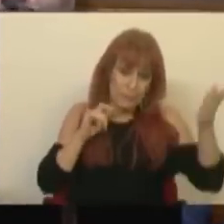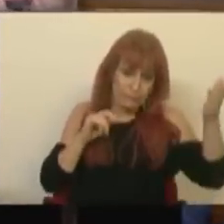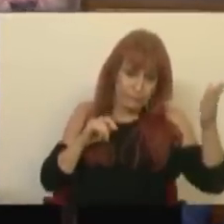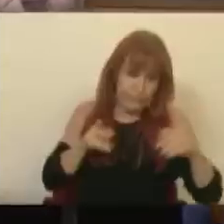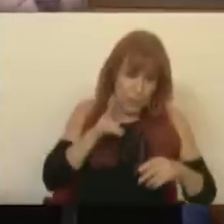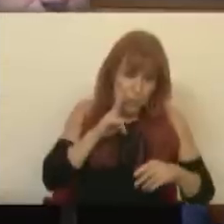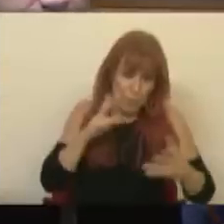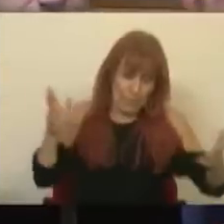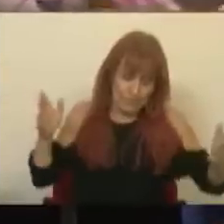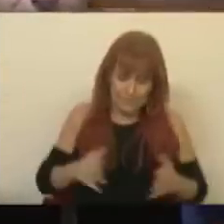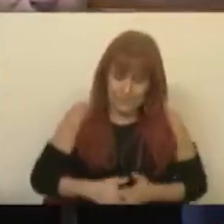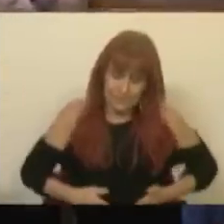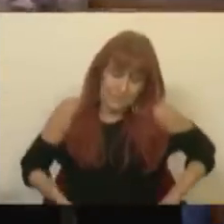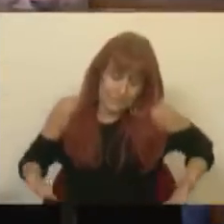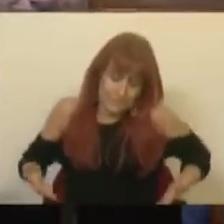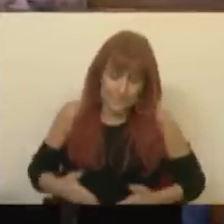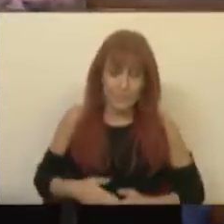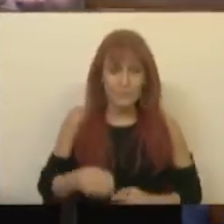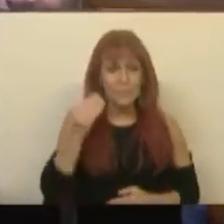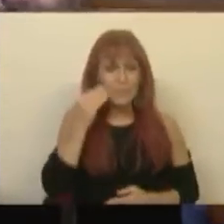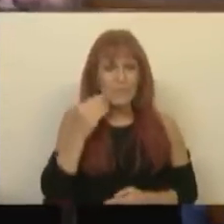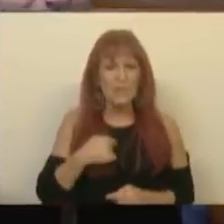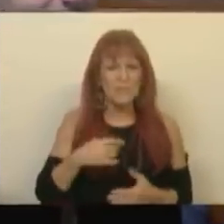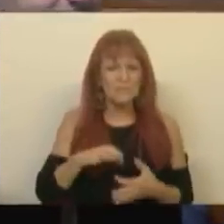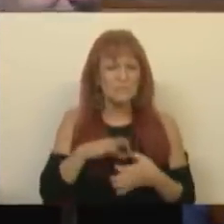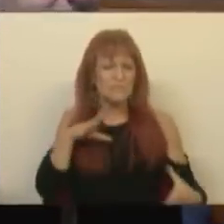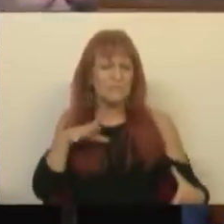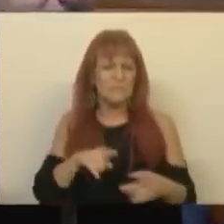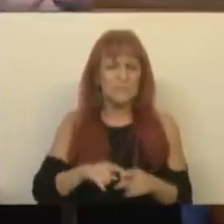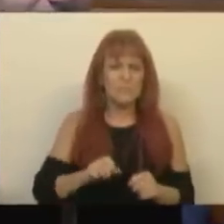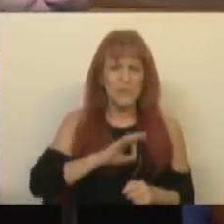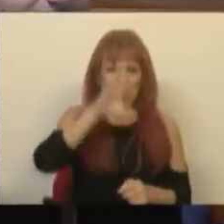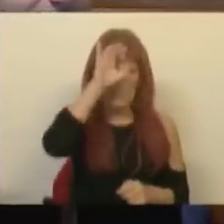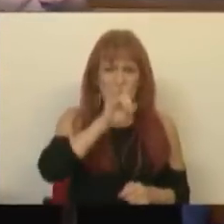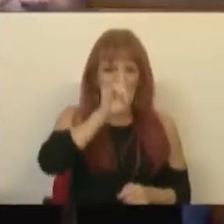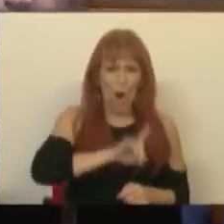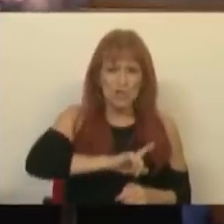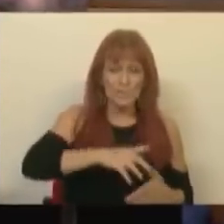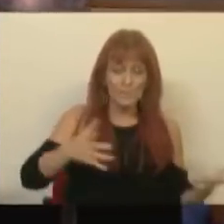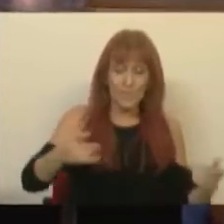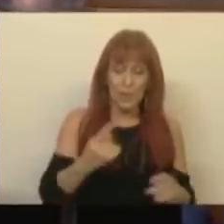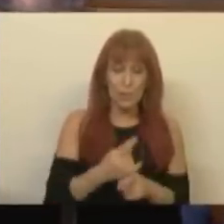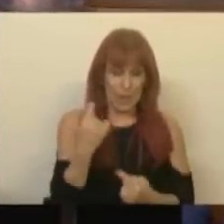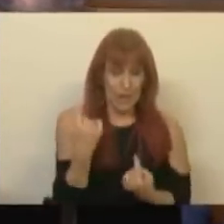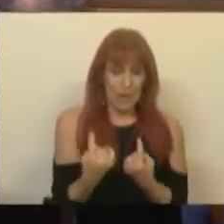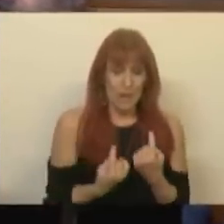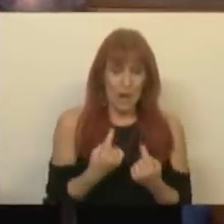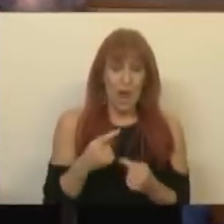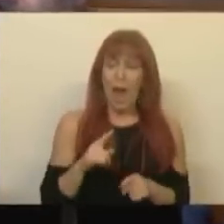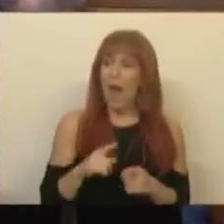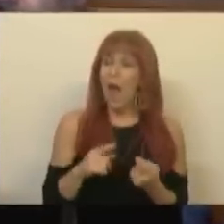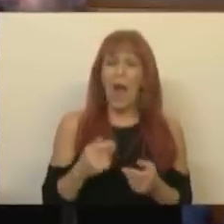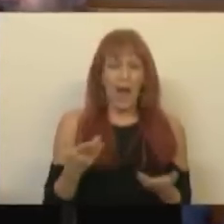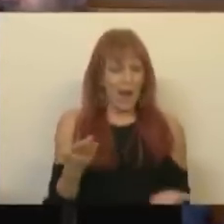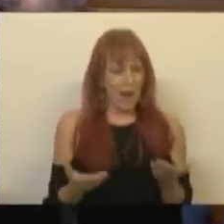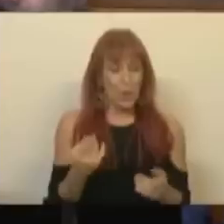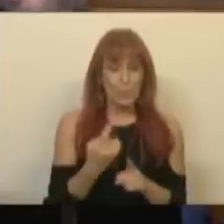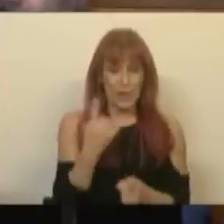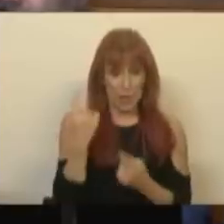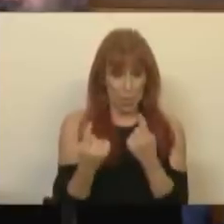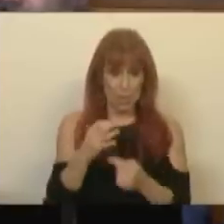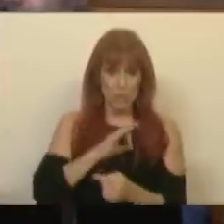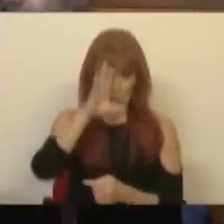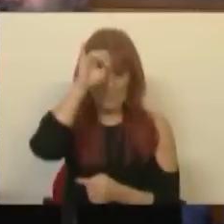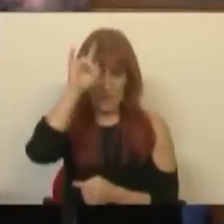e portanto e como é que o que é que isto tem a ver com o senhor Ministro porque cada vez há uma analogia porque cada vez